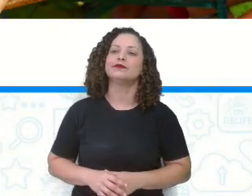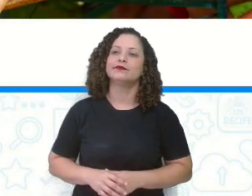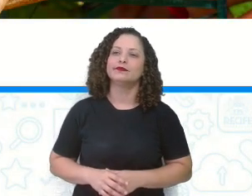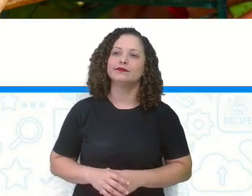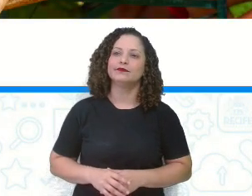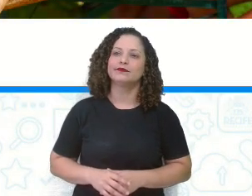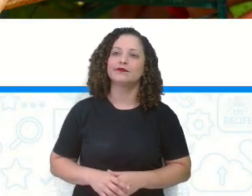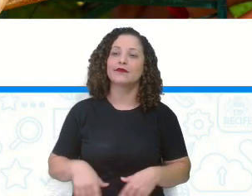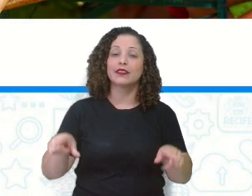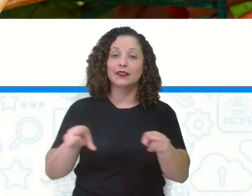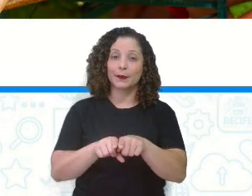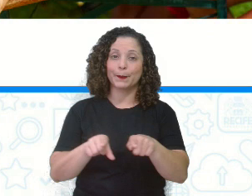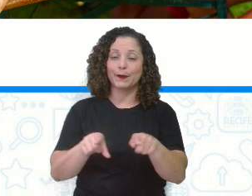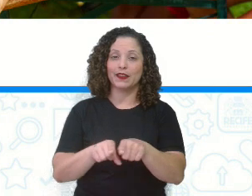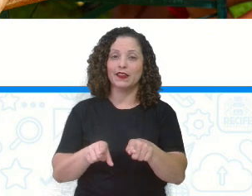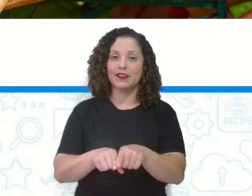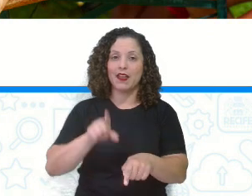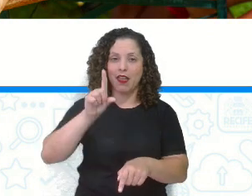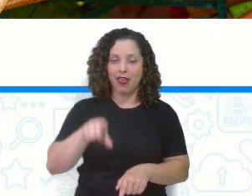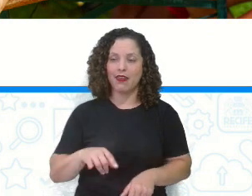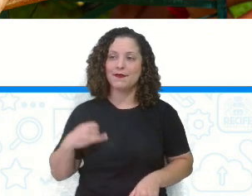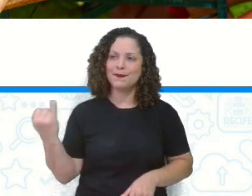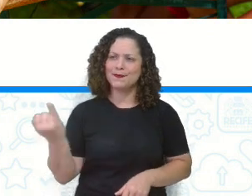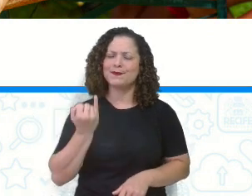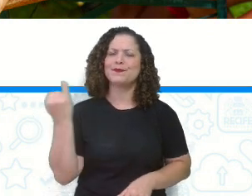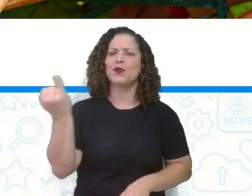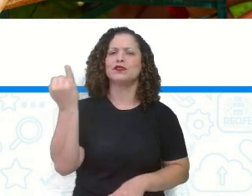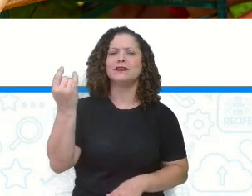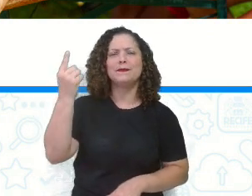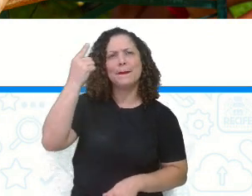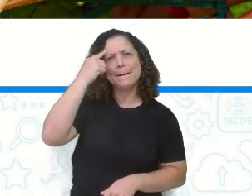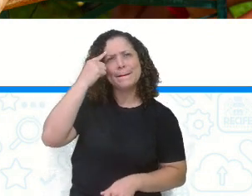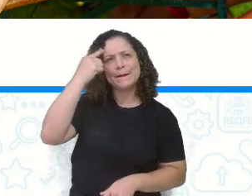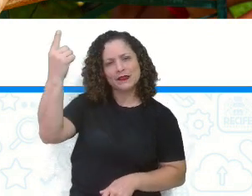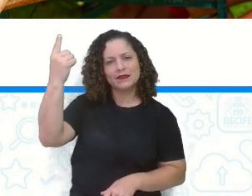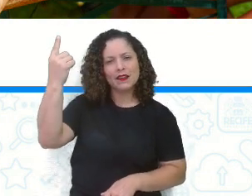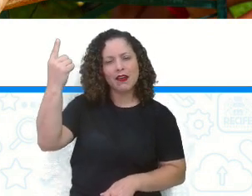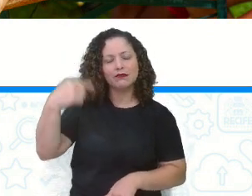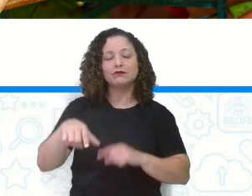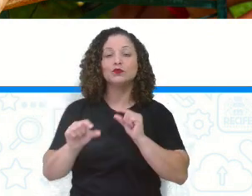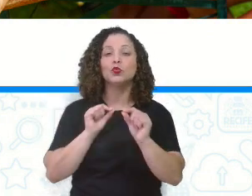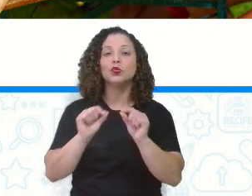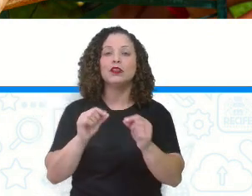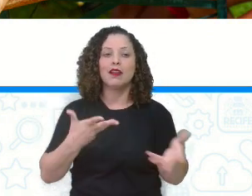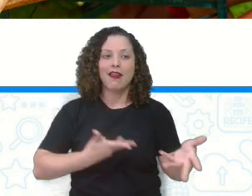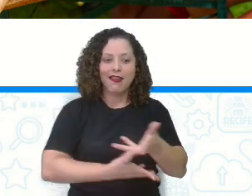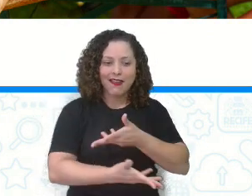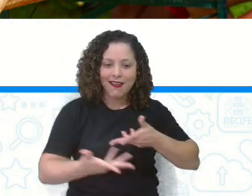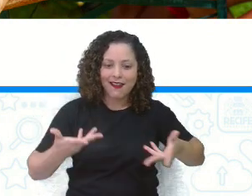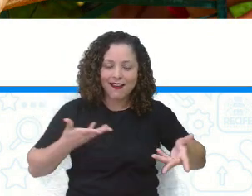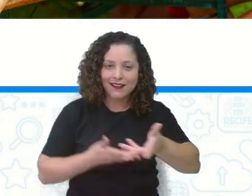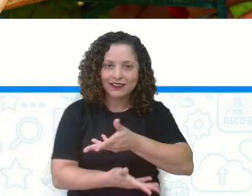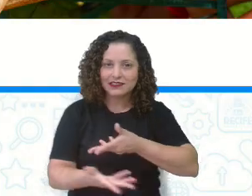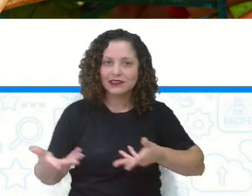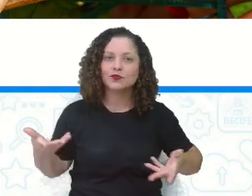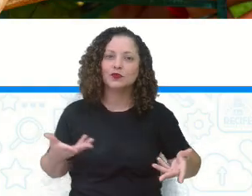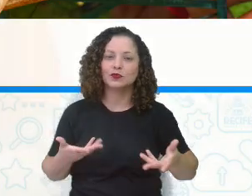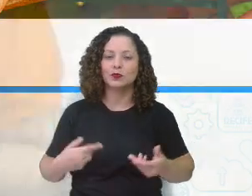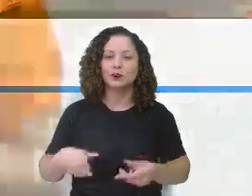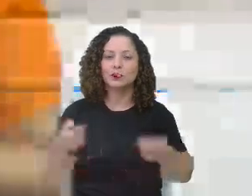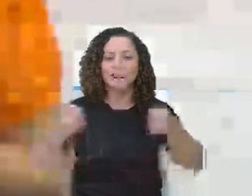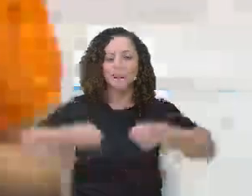interrompendo, professora Esté, é muito importante que a gente pensar assim, com relação ao conviver. Para conviver bem, a gente tem